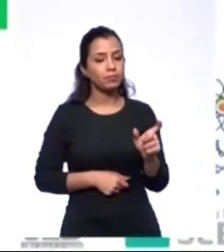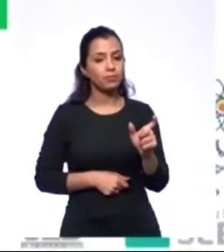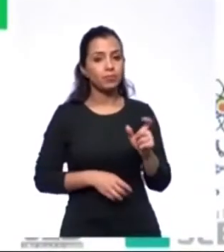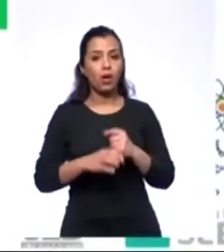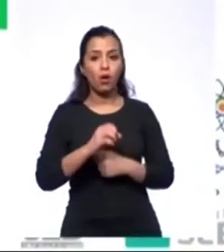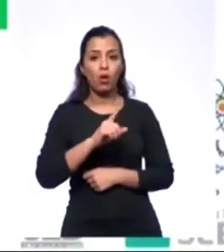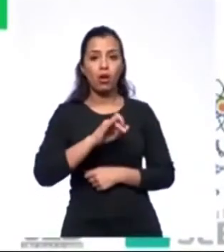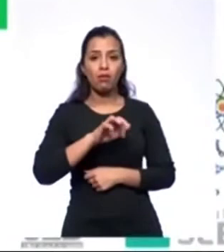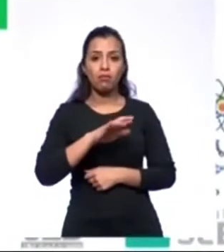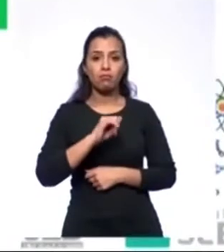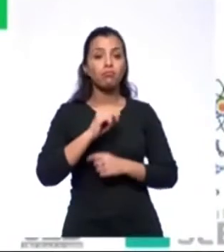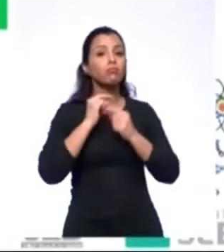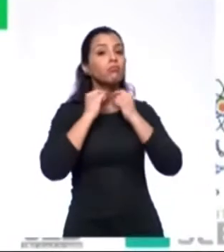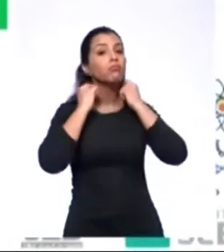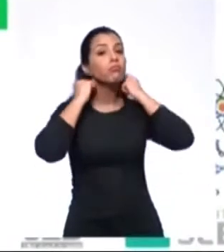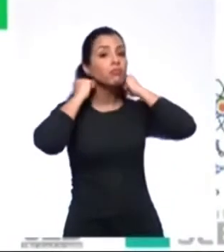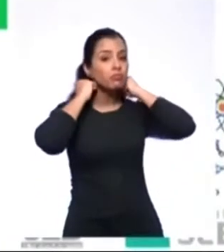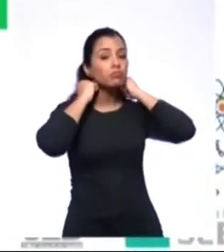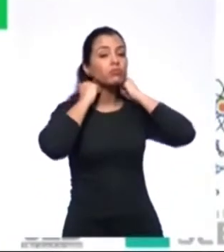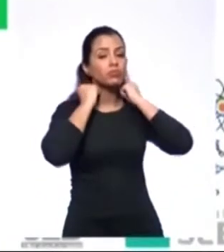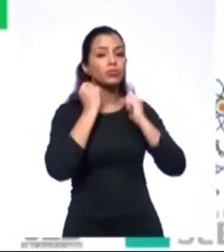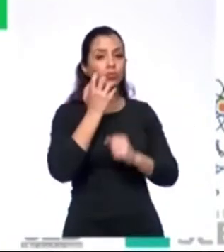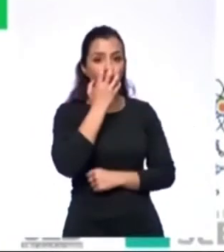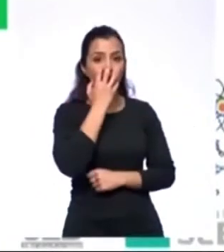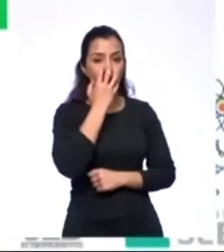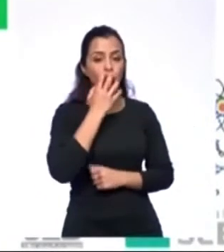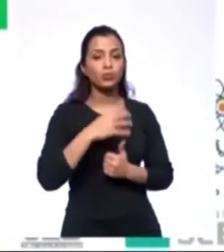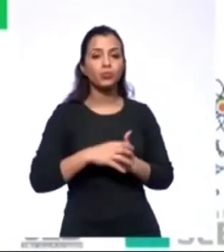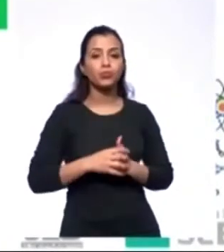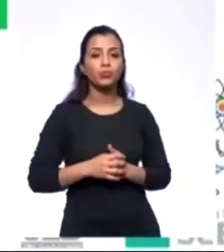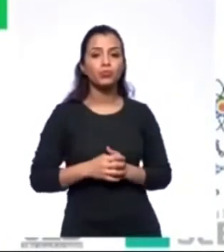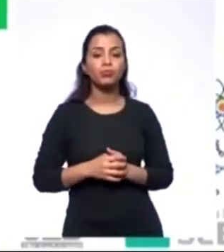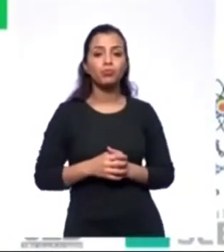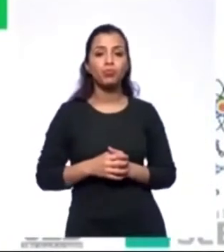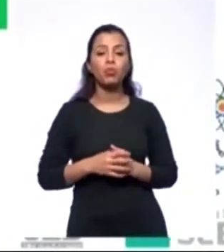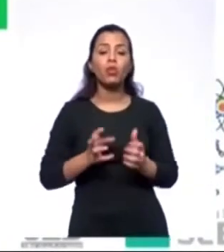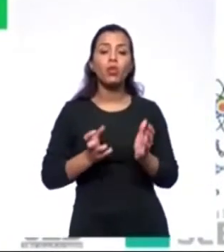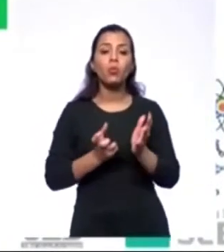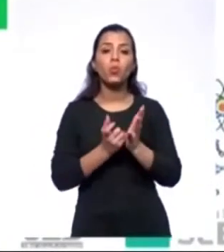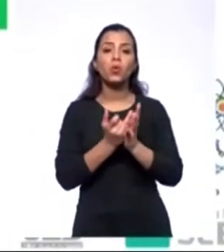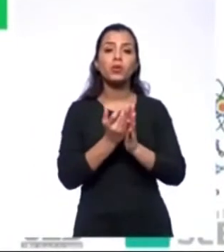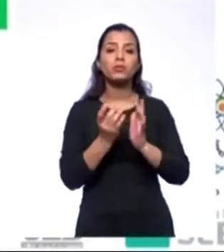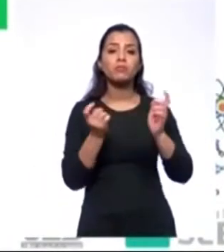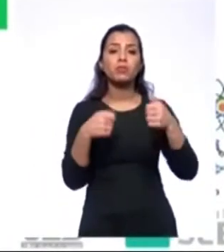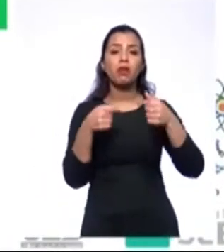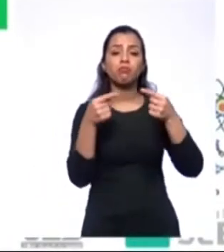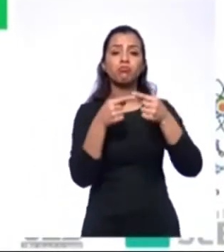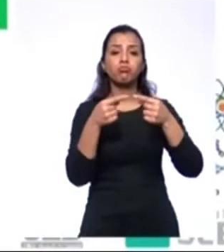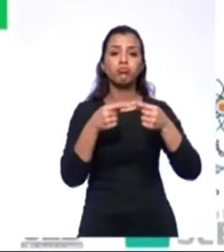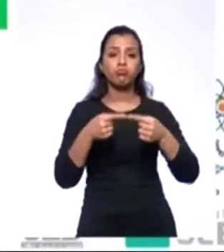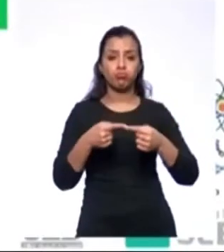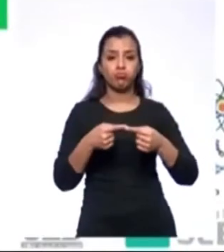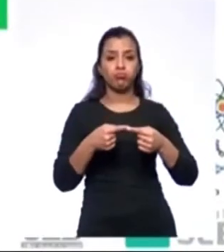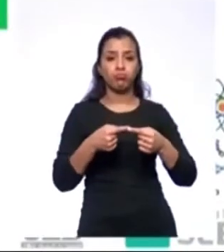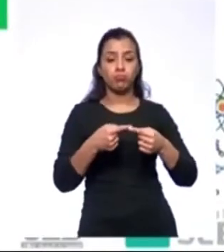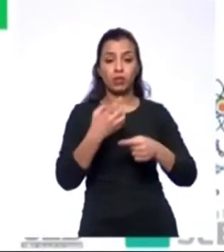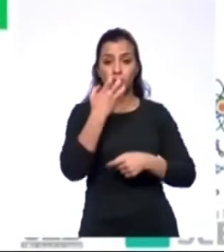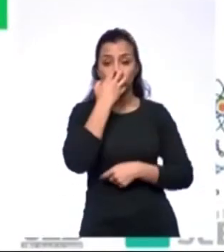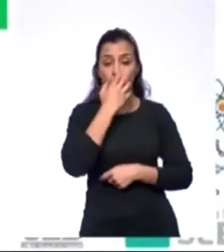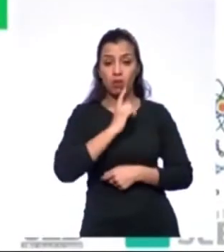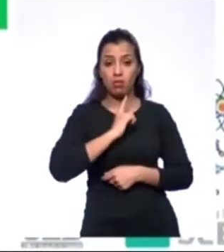falar escreva roupa e coleira E aí vamos lá quantas possibilidades de roupas a cachorrinha tem